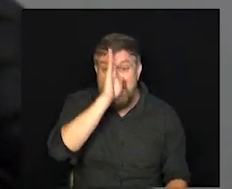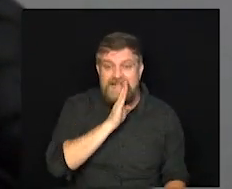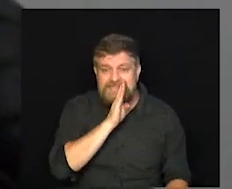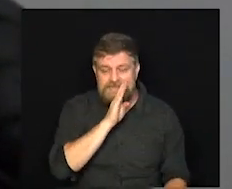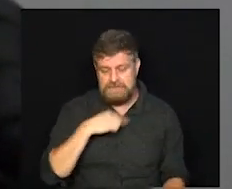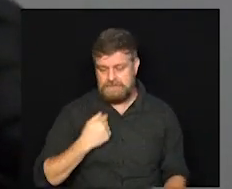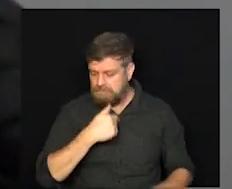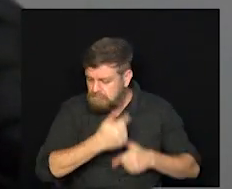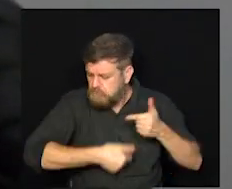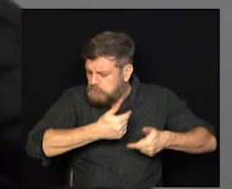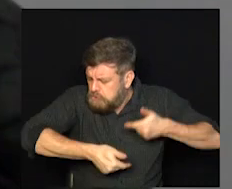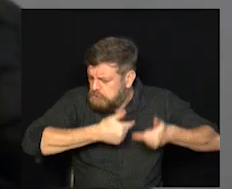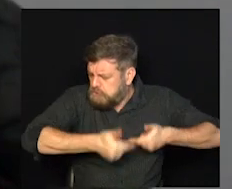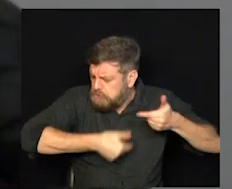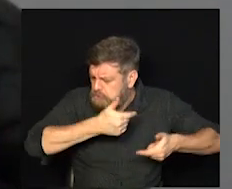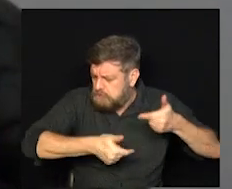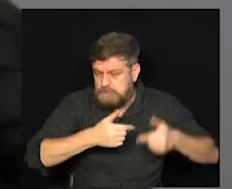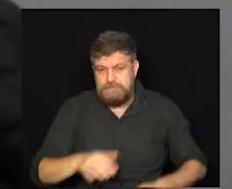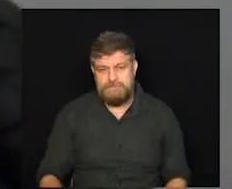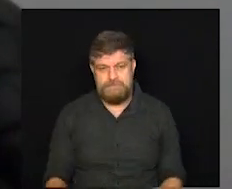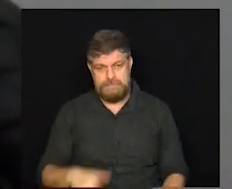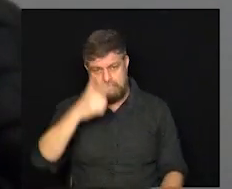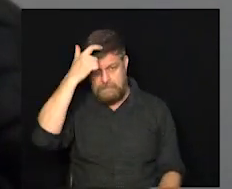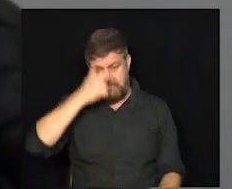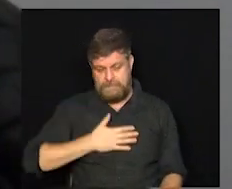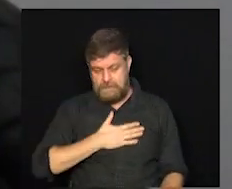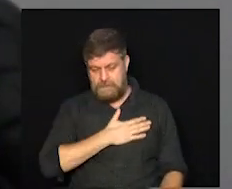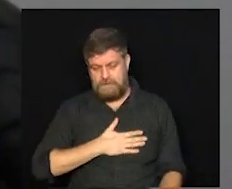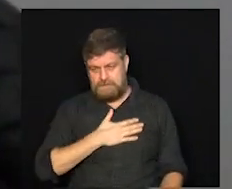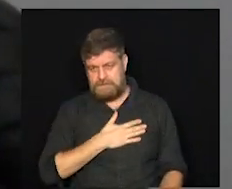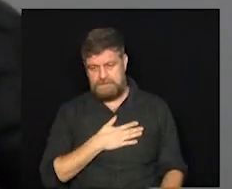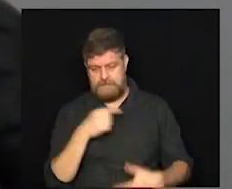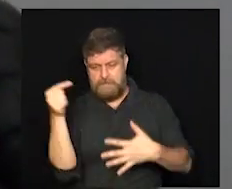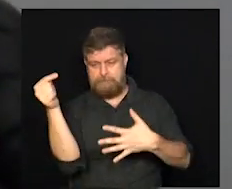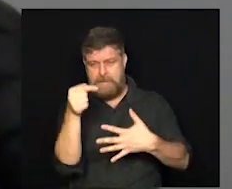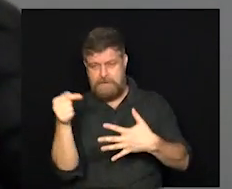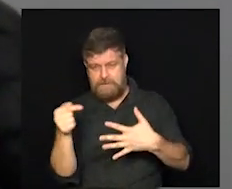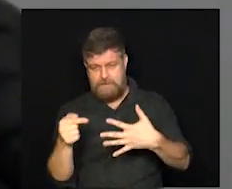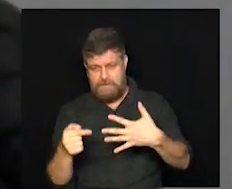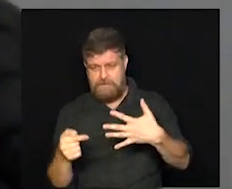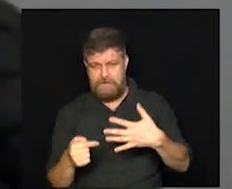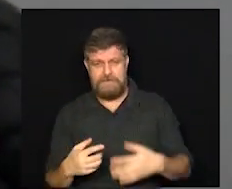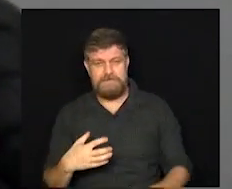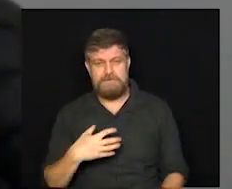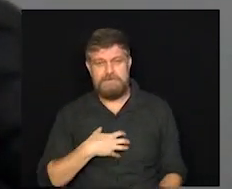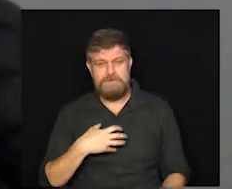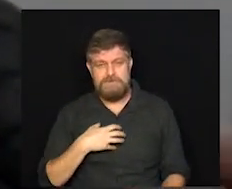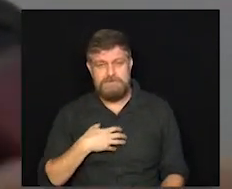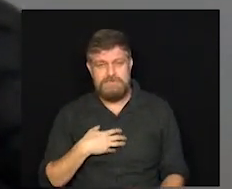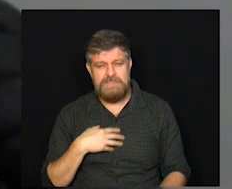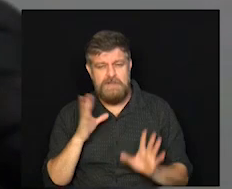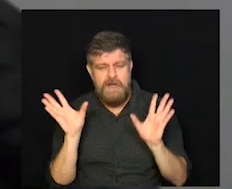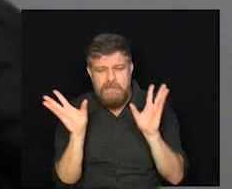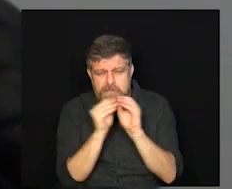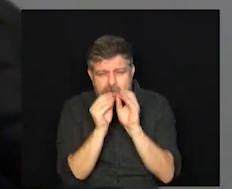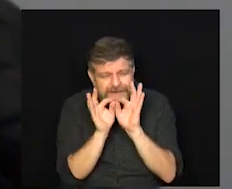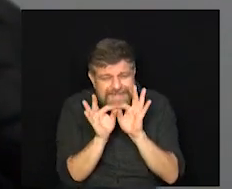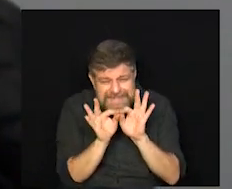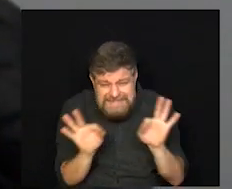Então, o que eu gostaria de pontuar, né, ainda que de uma maneira muito superficial,